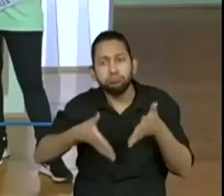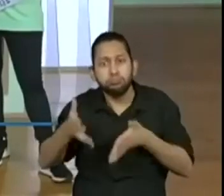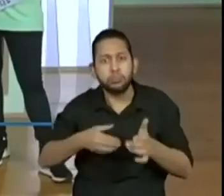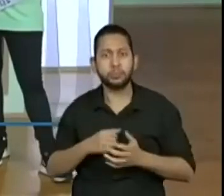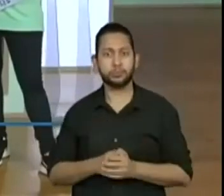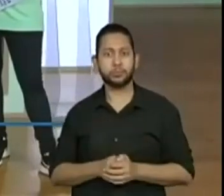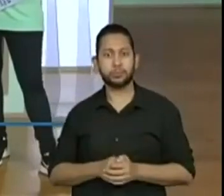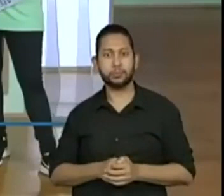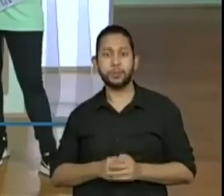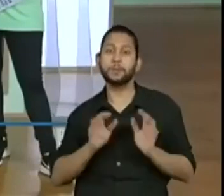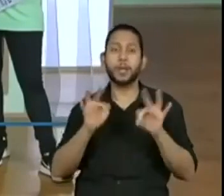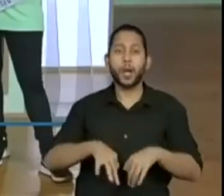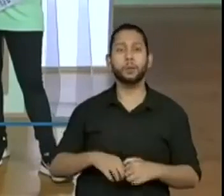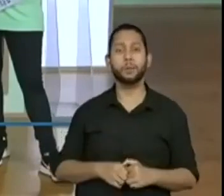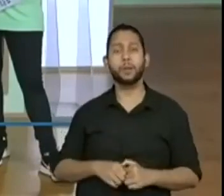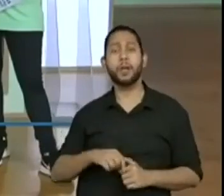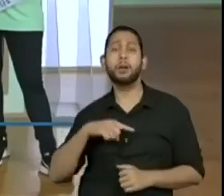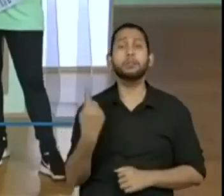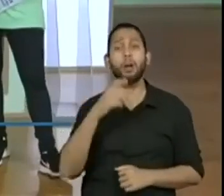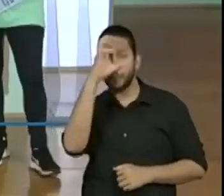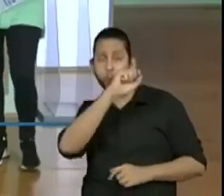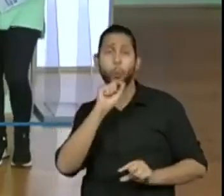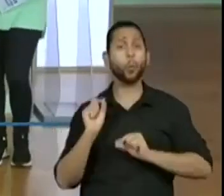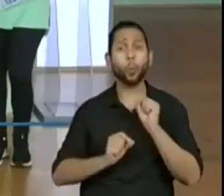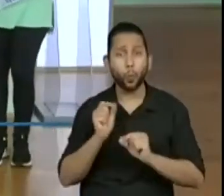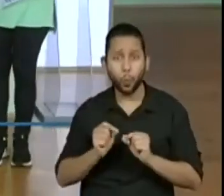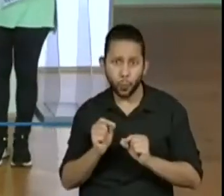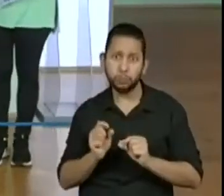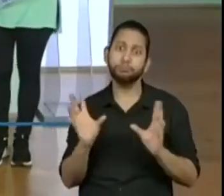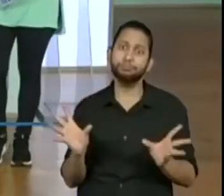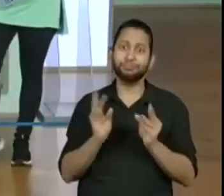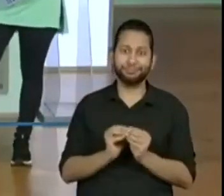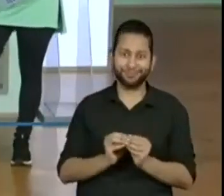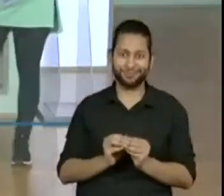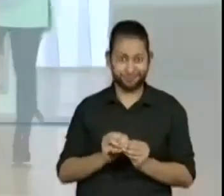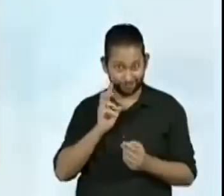perca totalmente o sentido dela. Então, vamos lá.